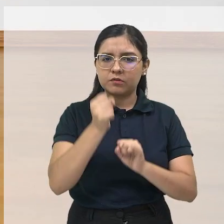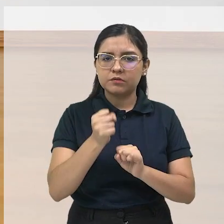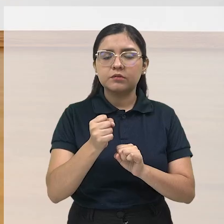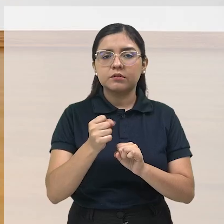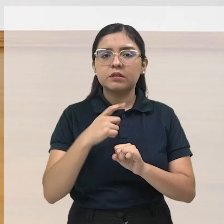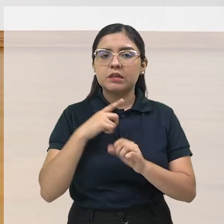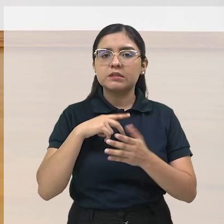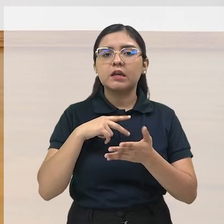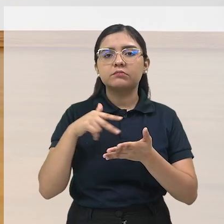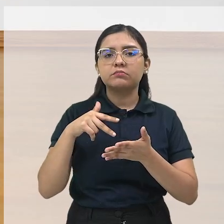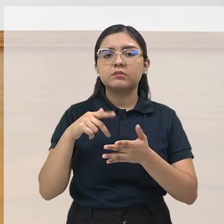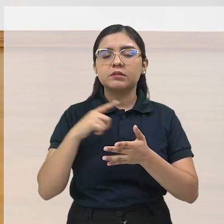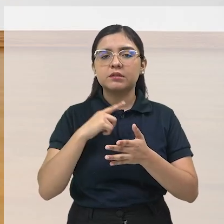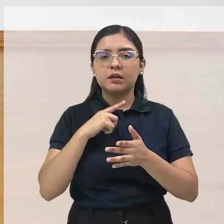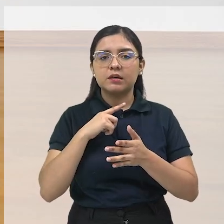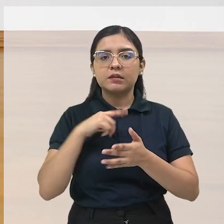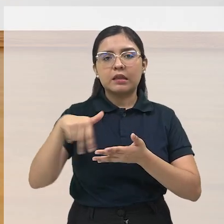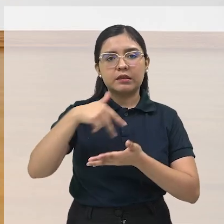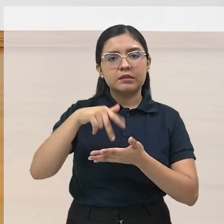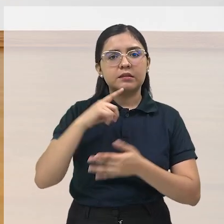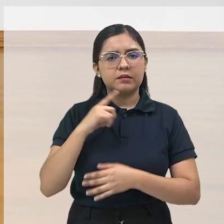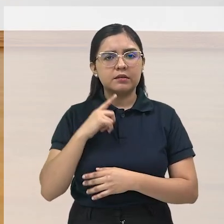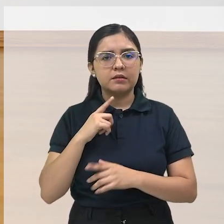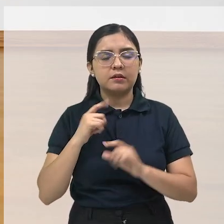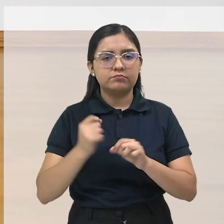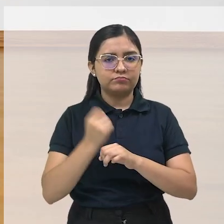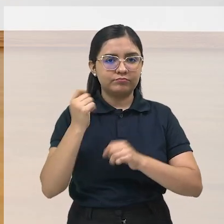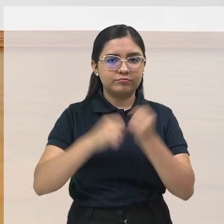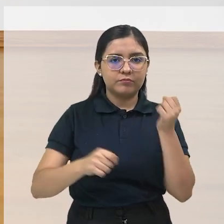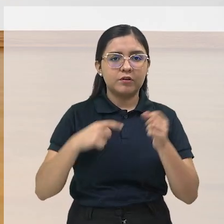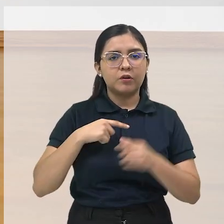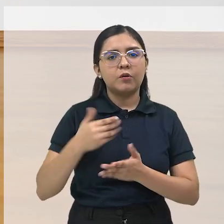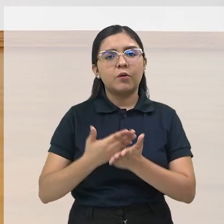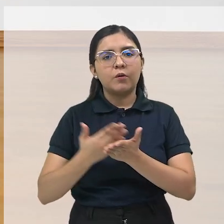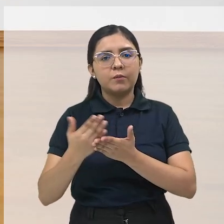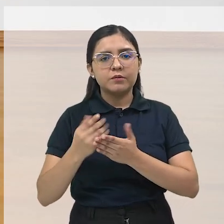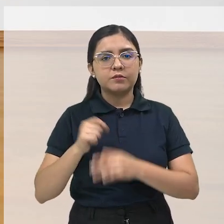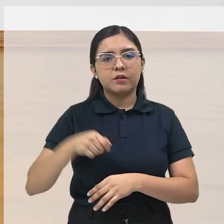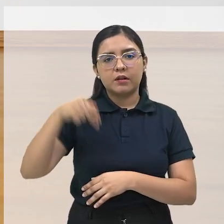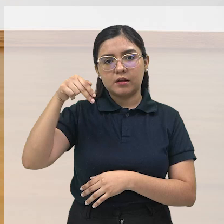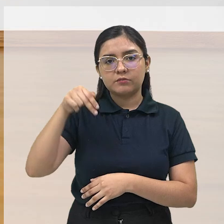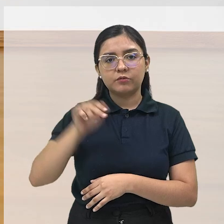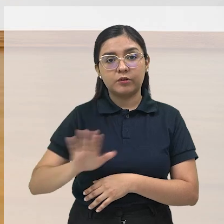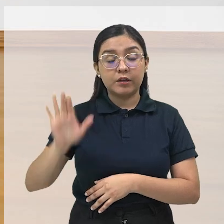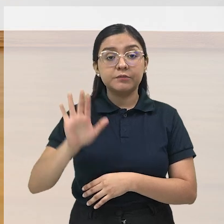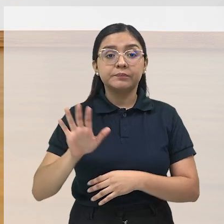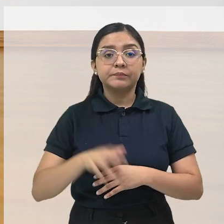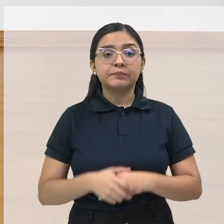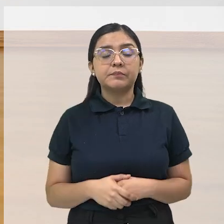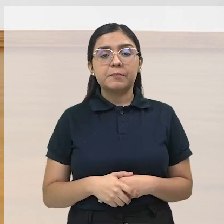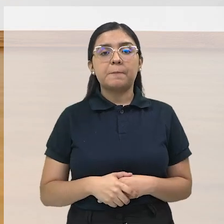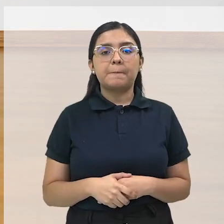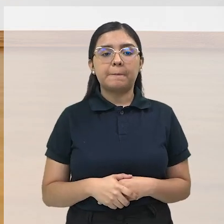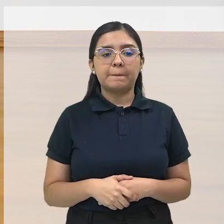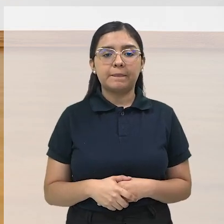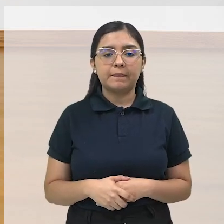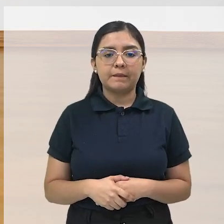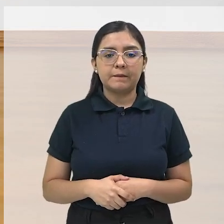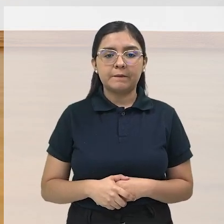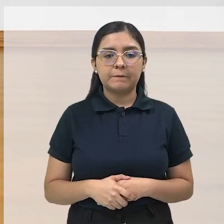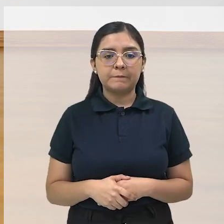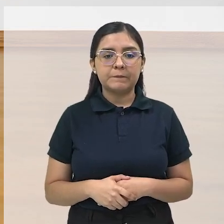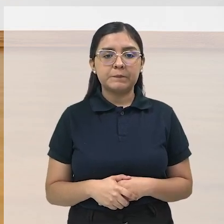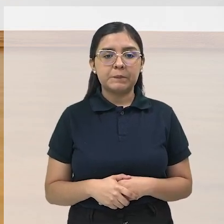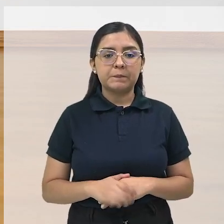né, que essa dança tem, uma dança que surgiu lá no Nordeste, lá no estado de Pernambuco, né, em Recife, na cidade